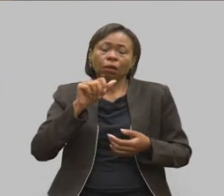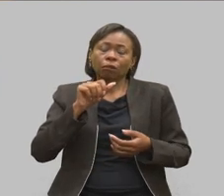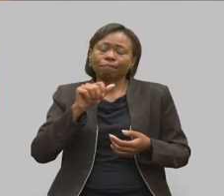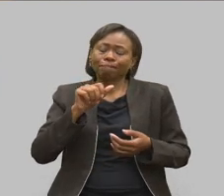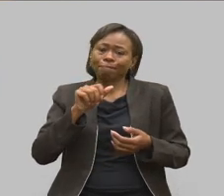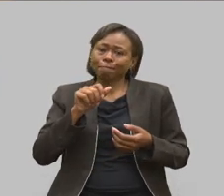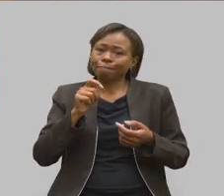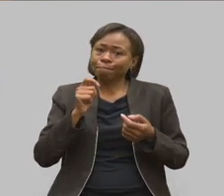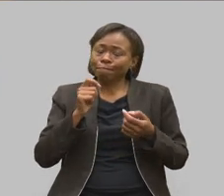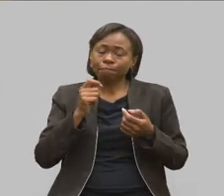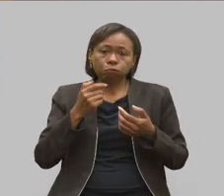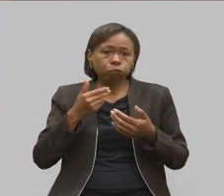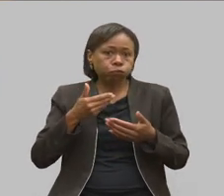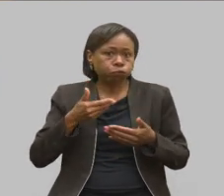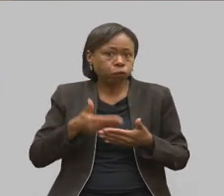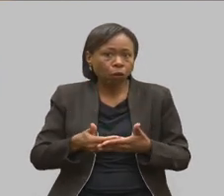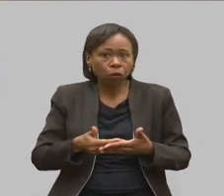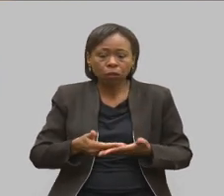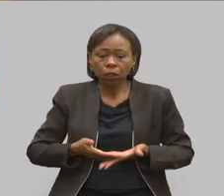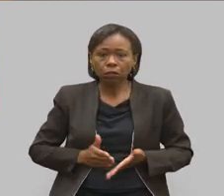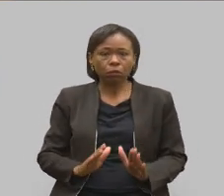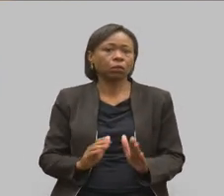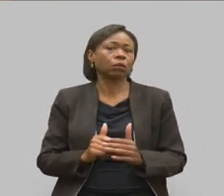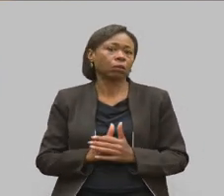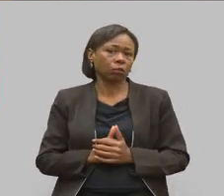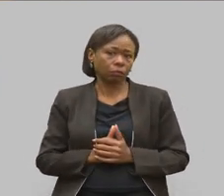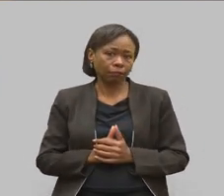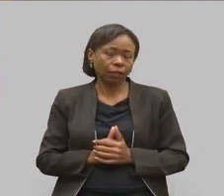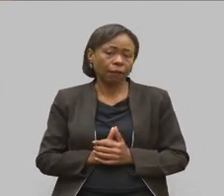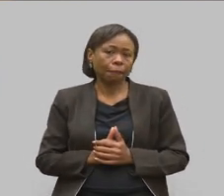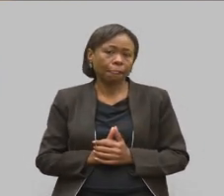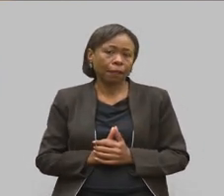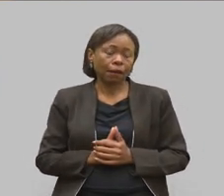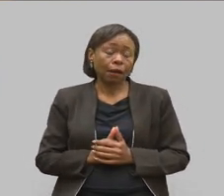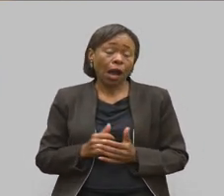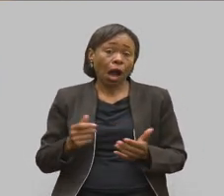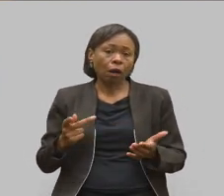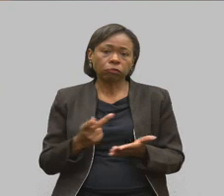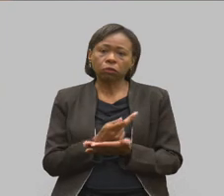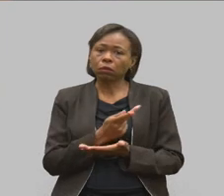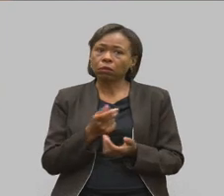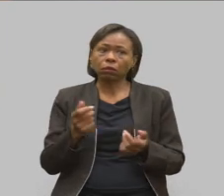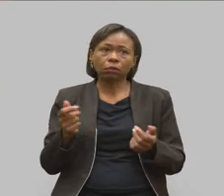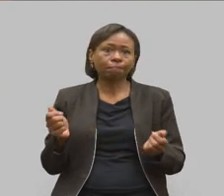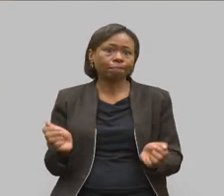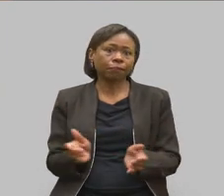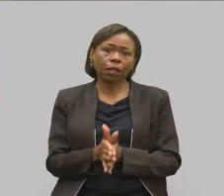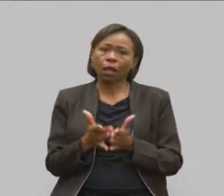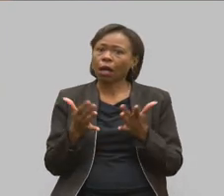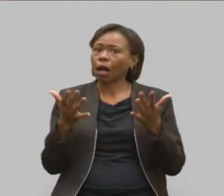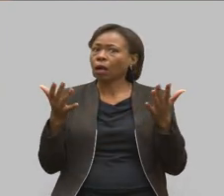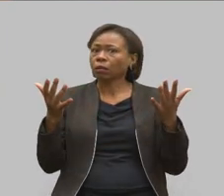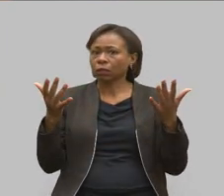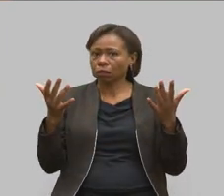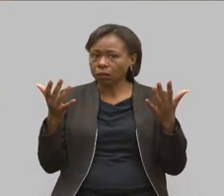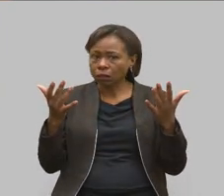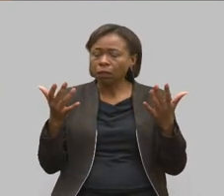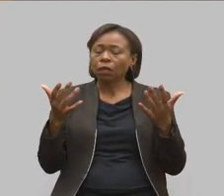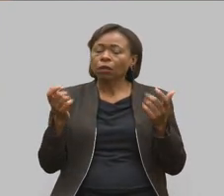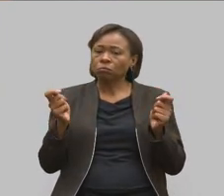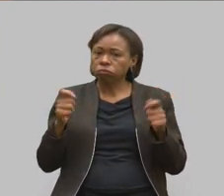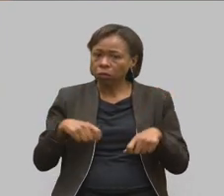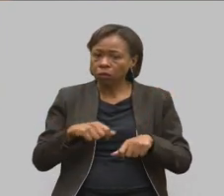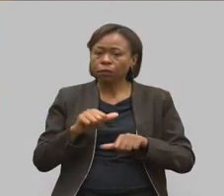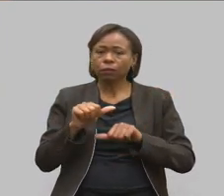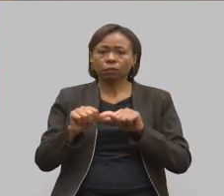assim um milagre na vida dele na nossa eh termos conseguido recuperar